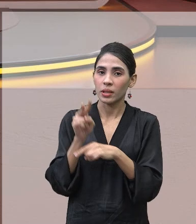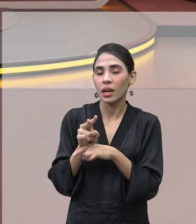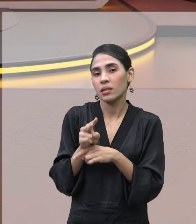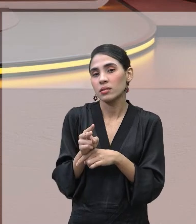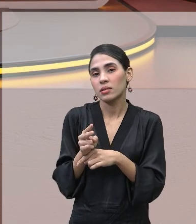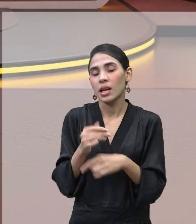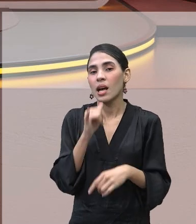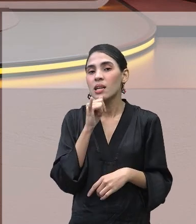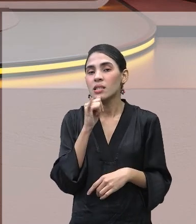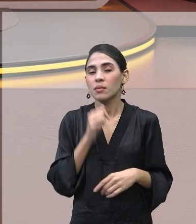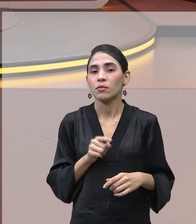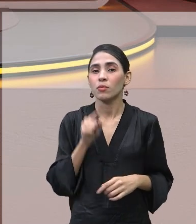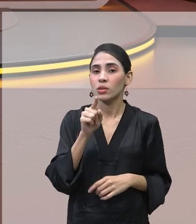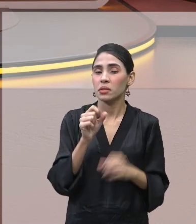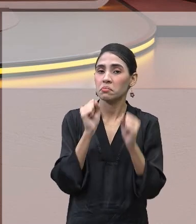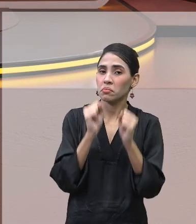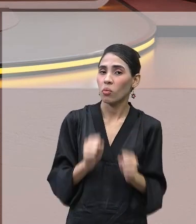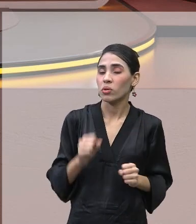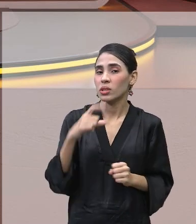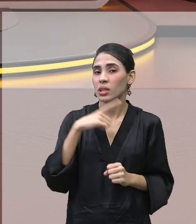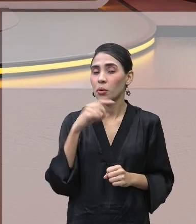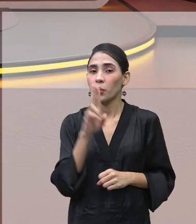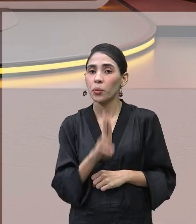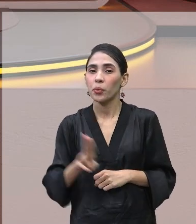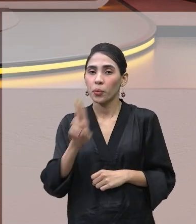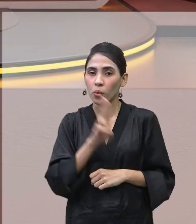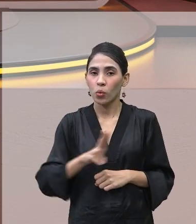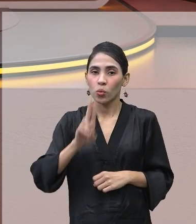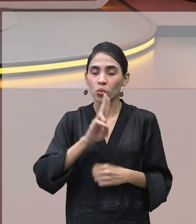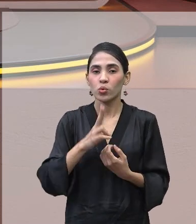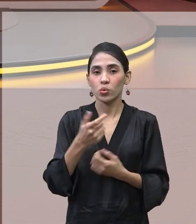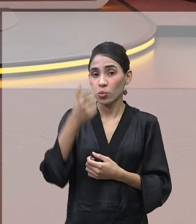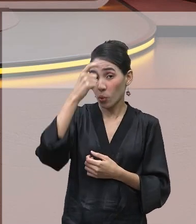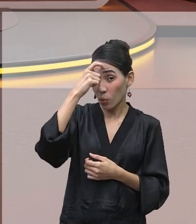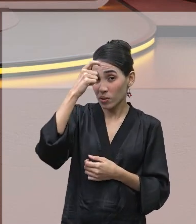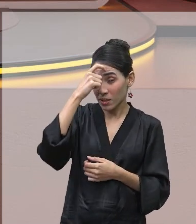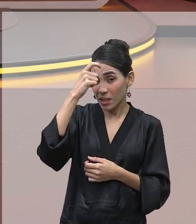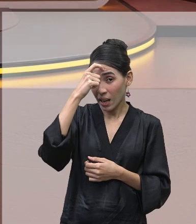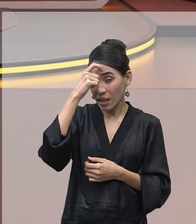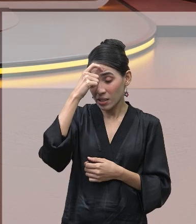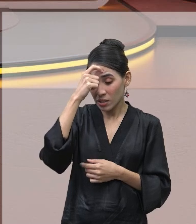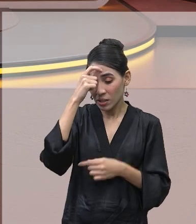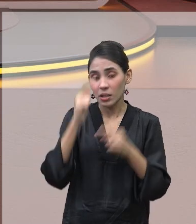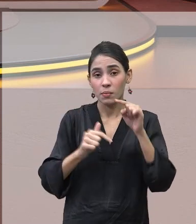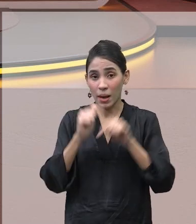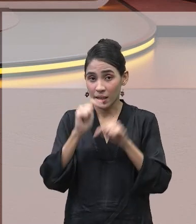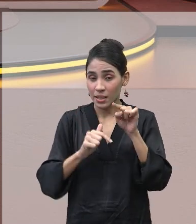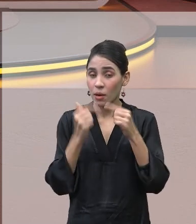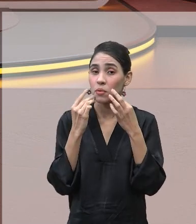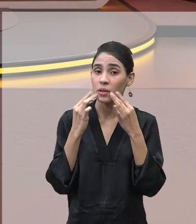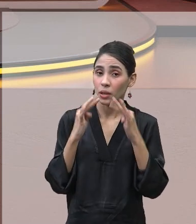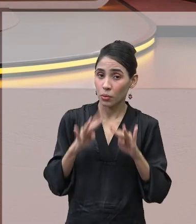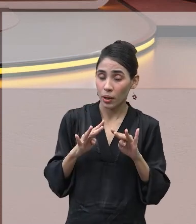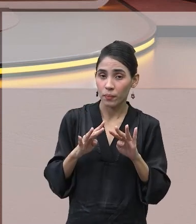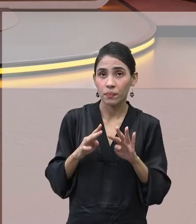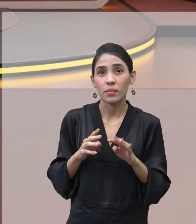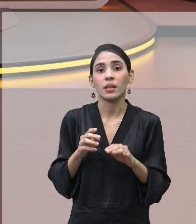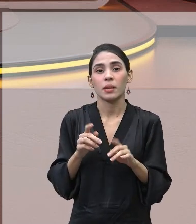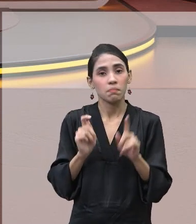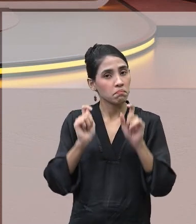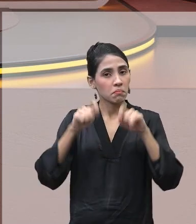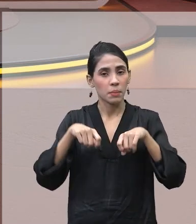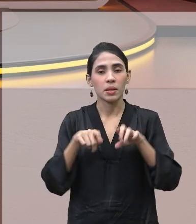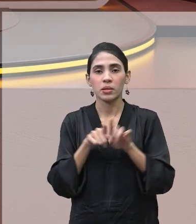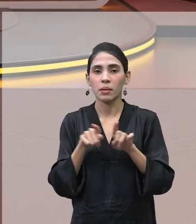onde nós podemos ter o uso sustentável desses recursos naturais. Então, se permite